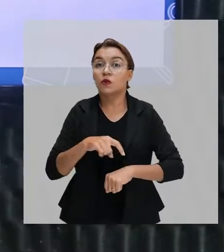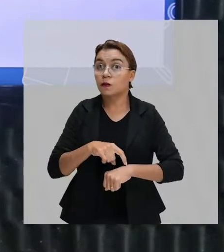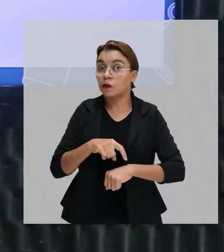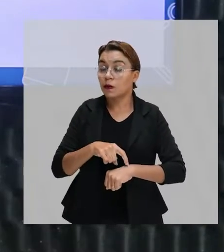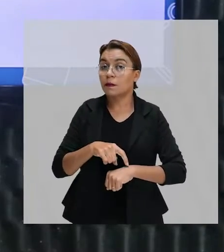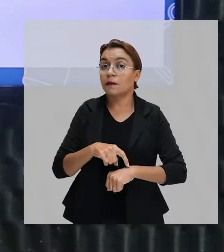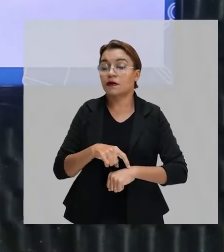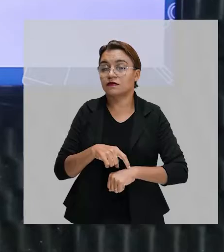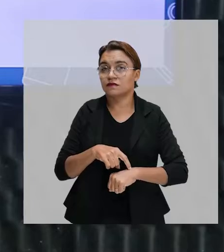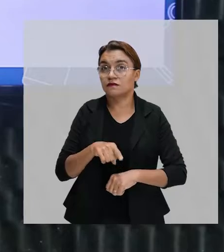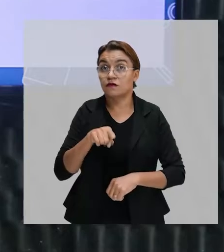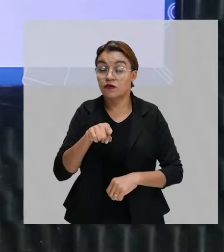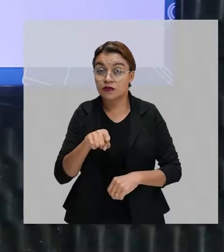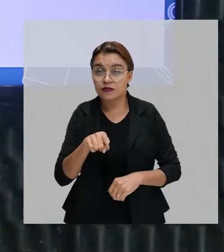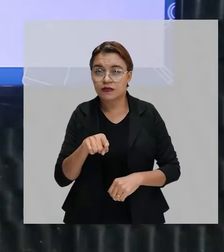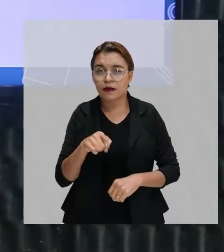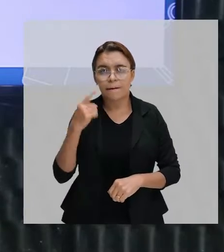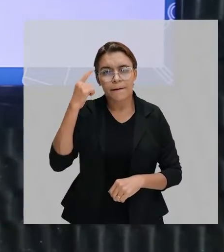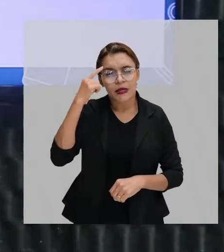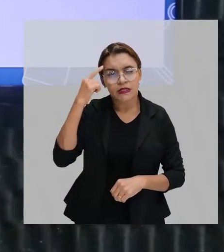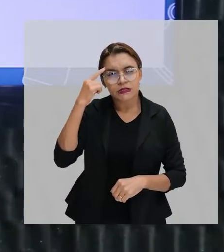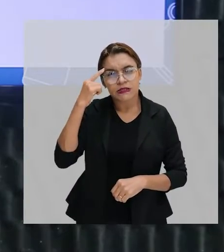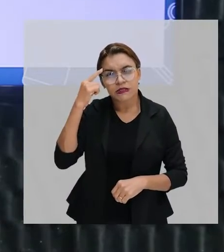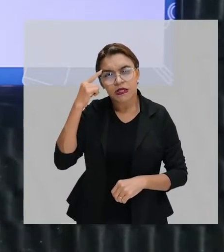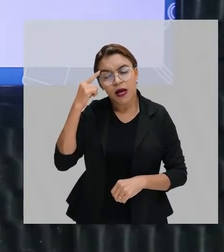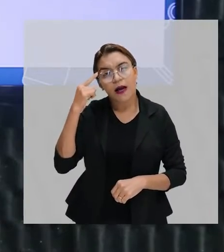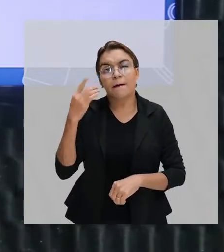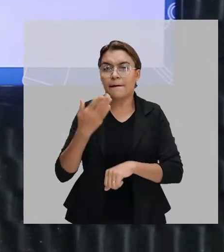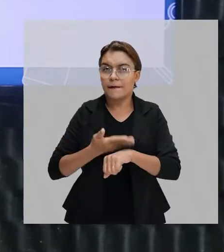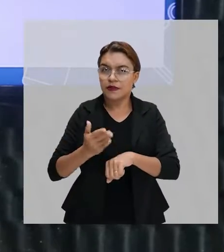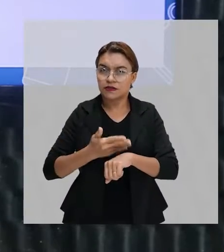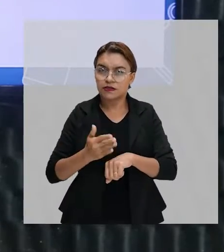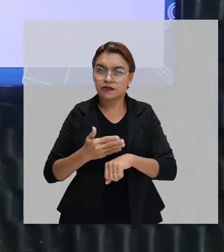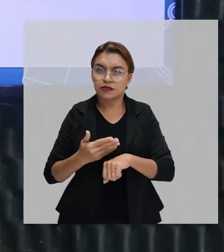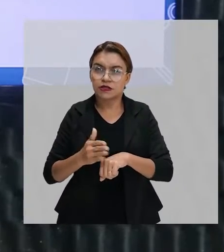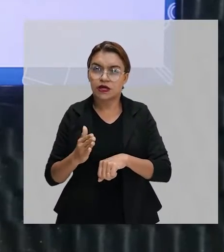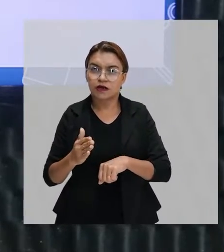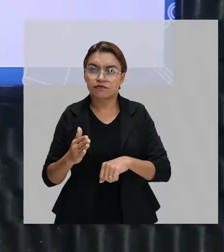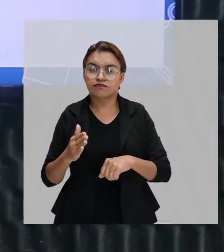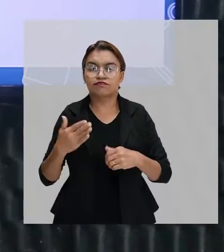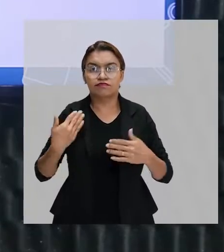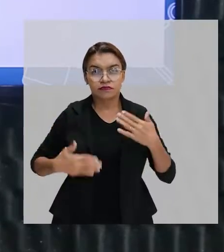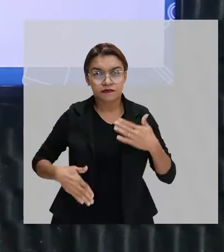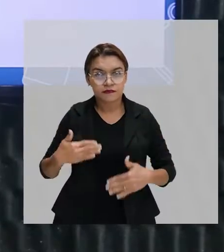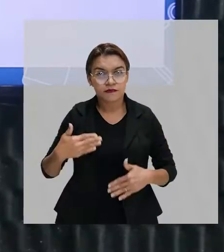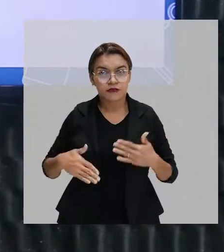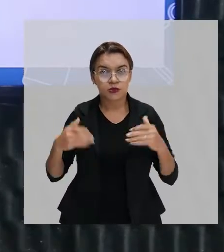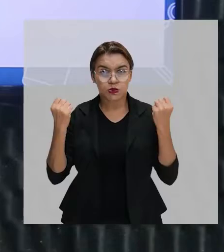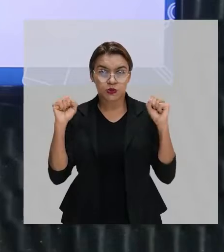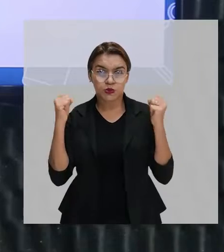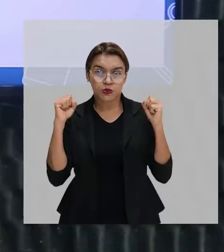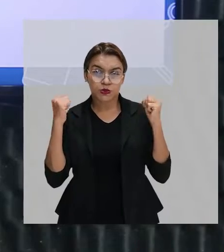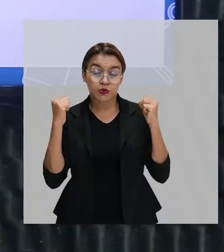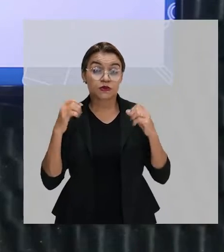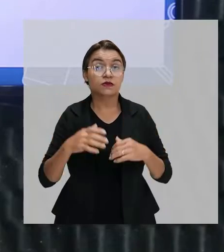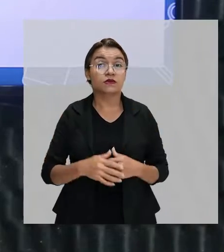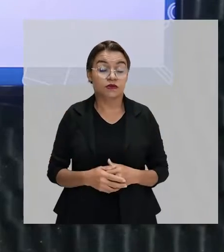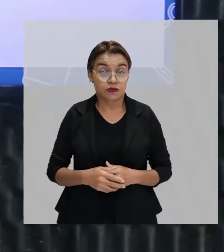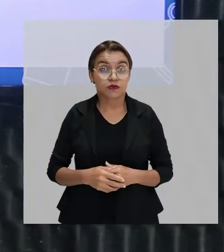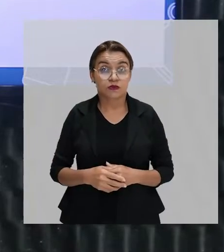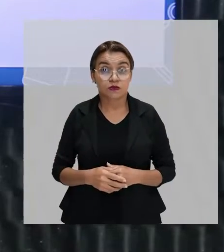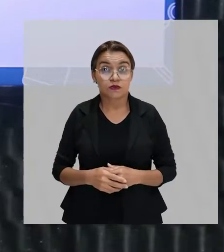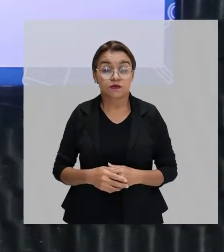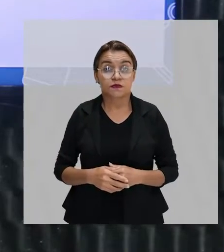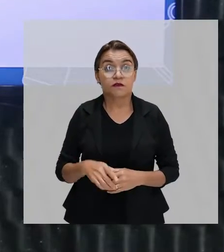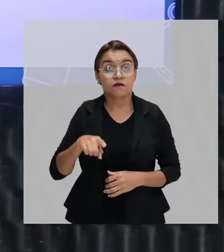você for sair para praticar qualquer tipo de atividade física ou de exercício físico daqui a pouco vocês irão entender esses